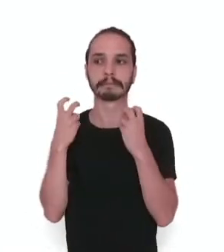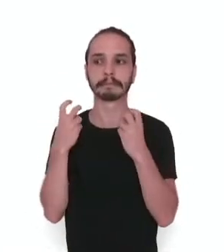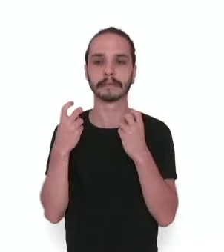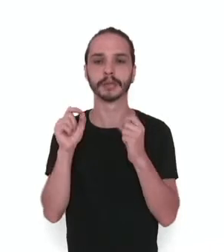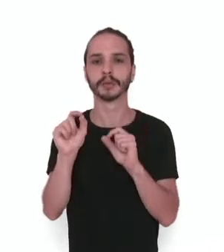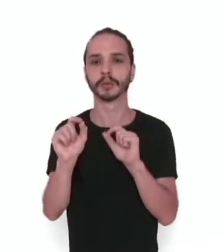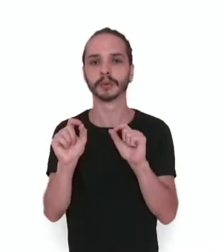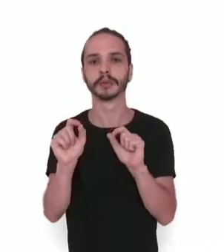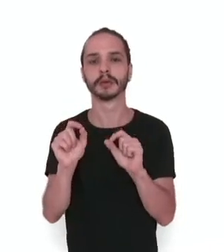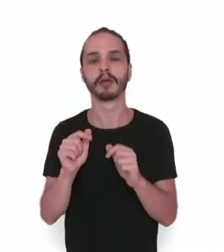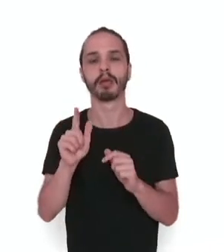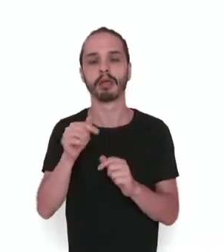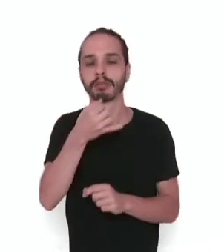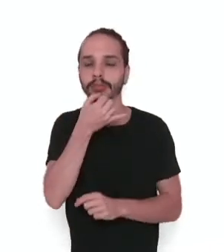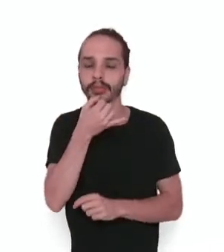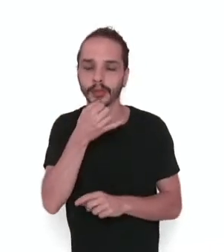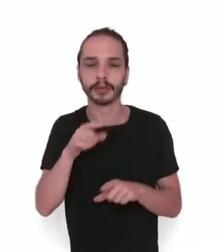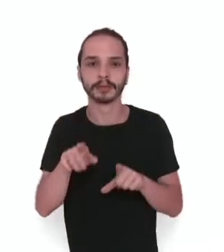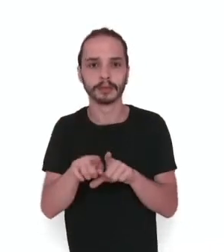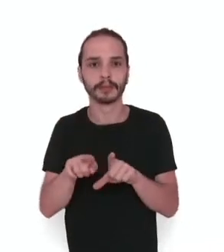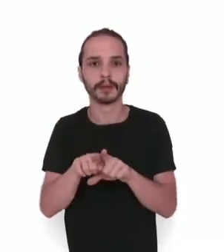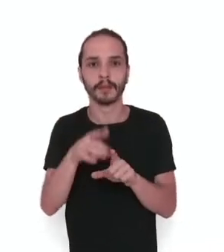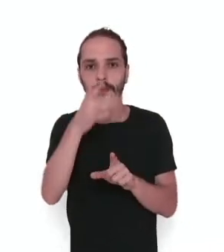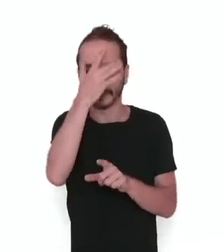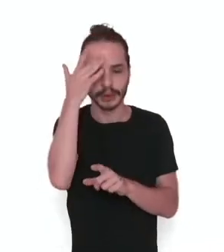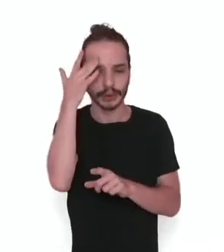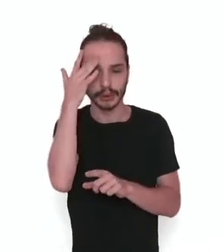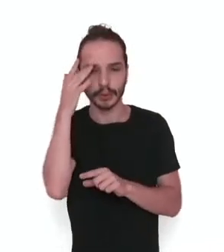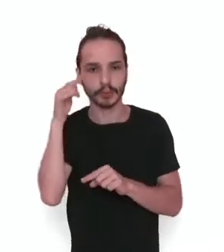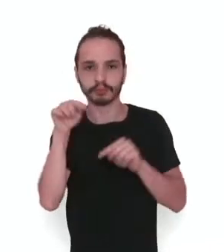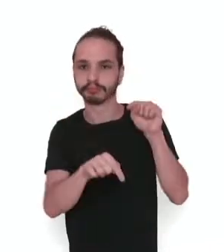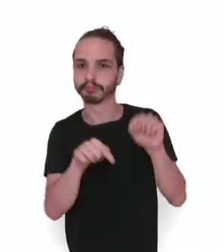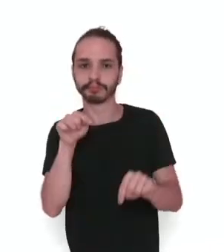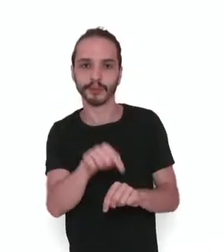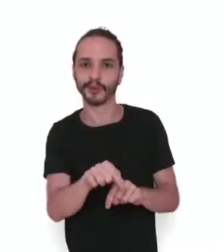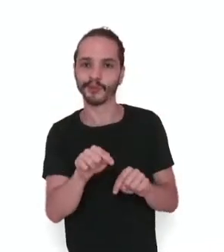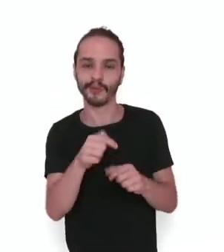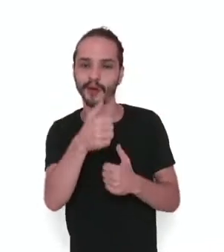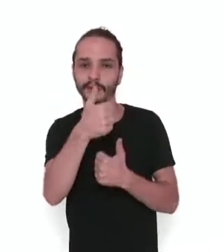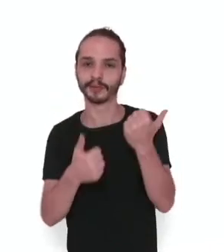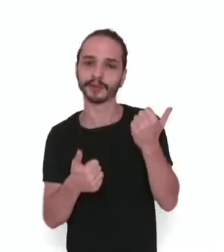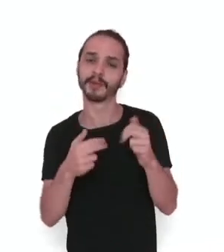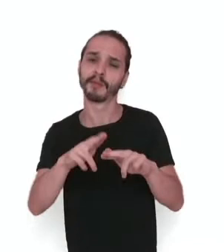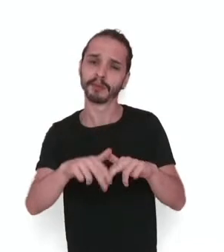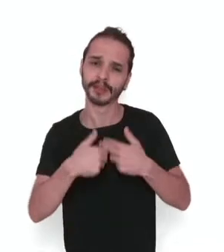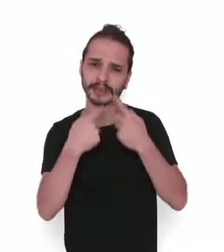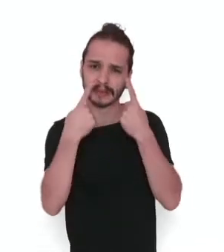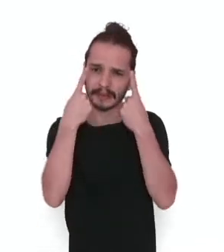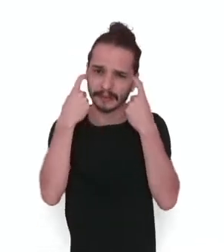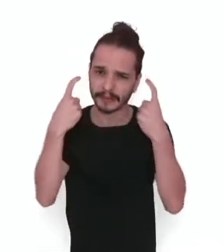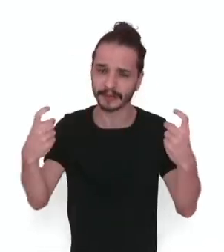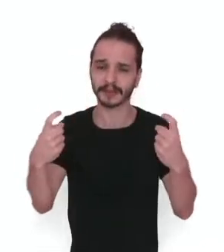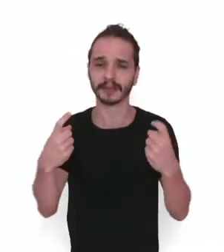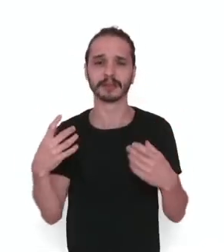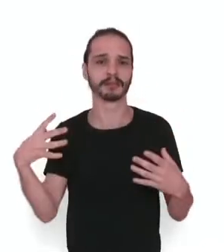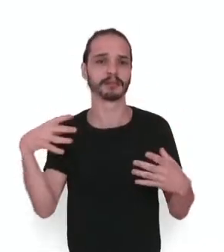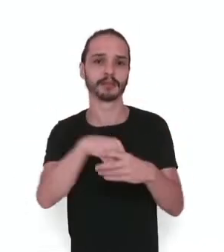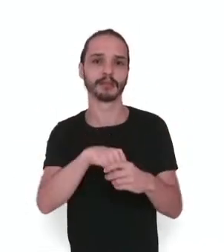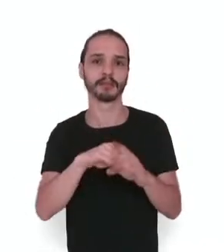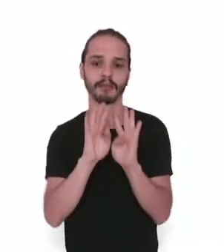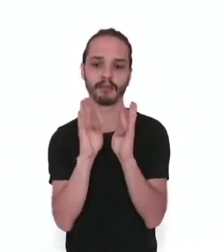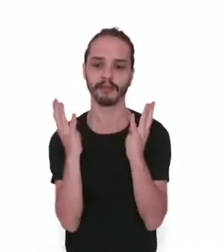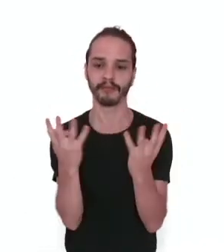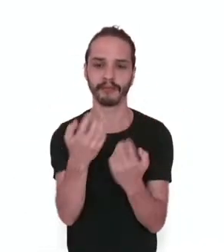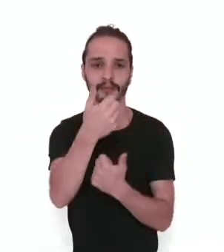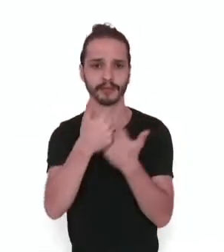esvaziamento dos campos de futebol e os porquês são claros no momento em que vemos a violência a campear nos estádios,